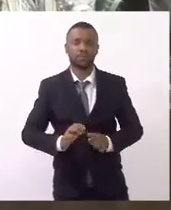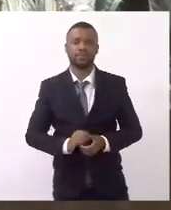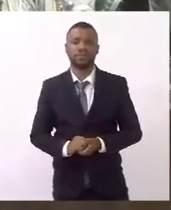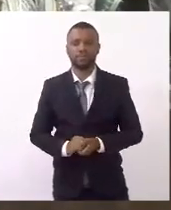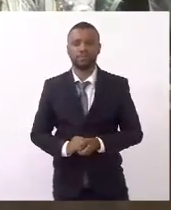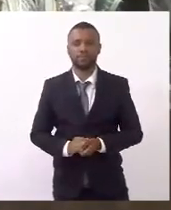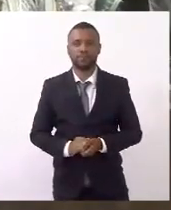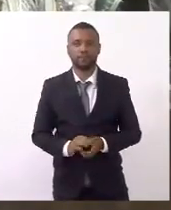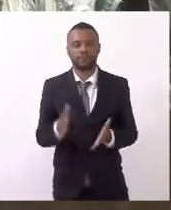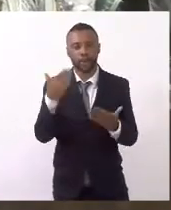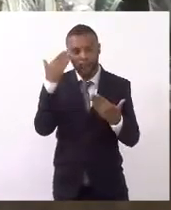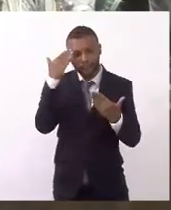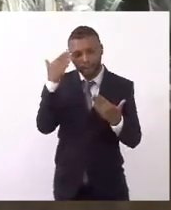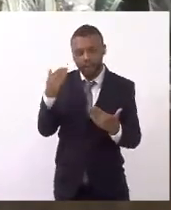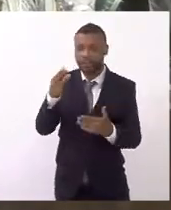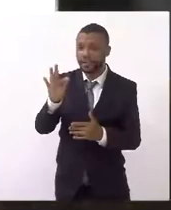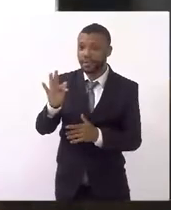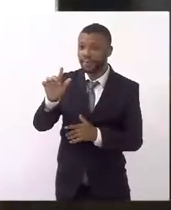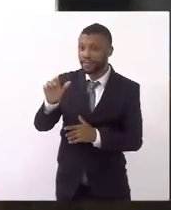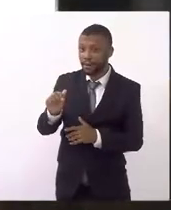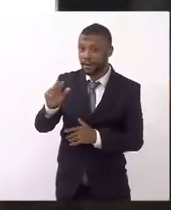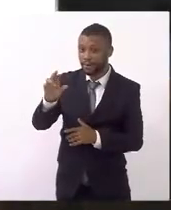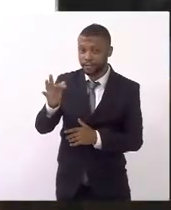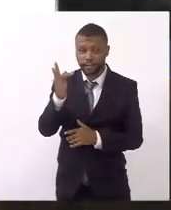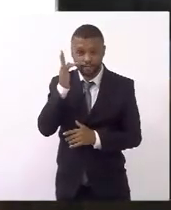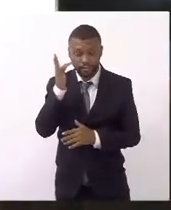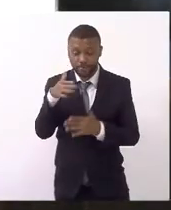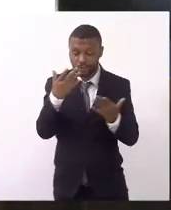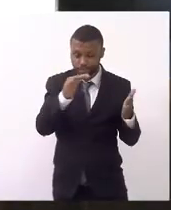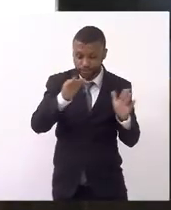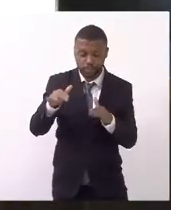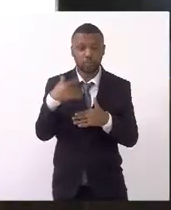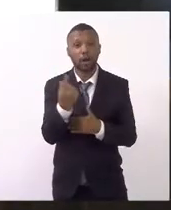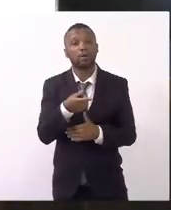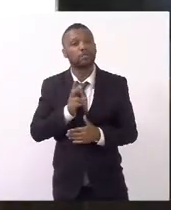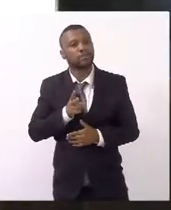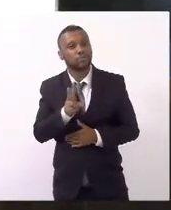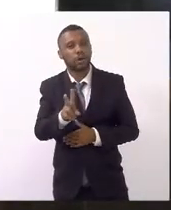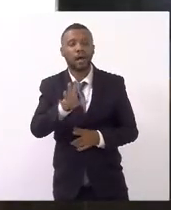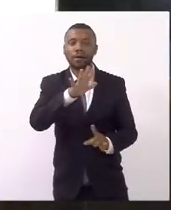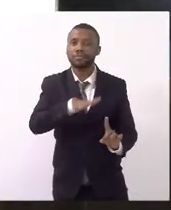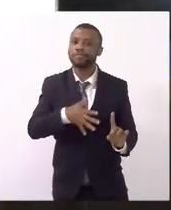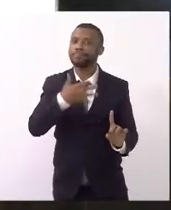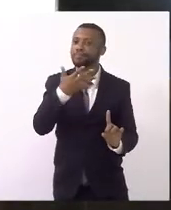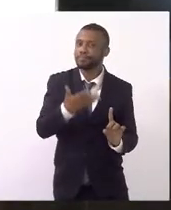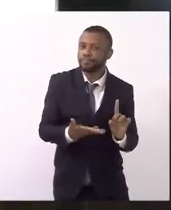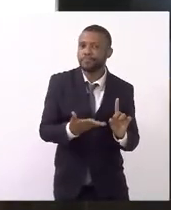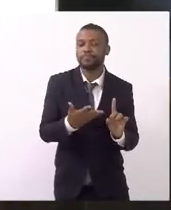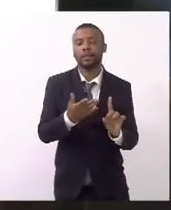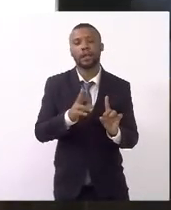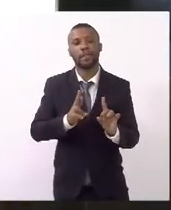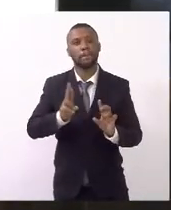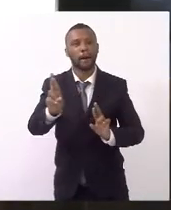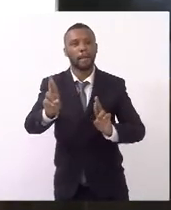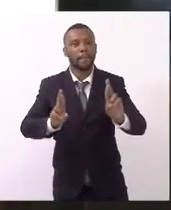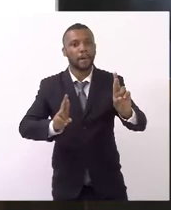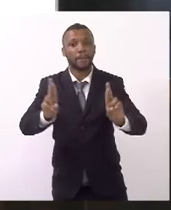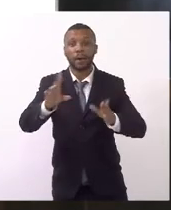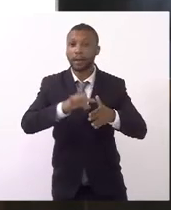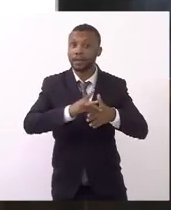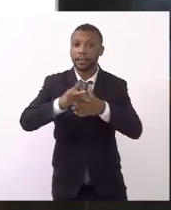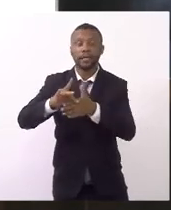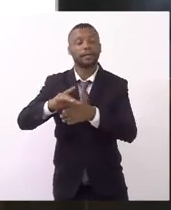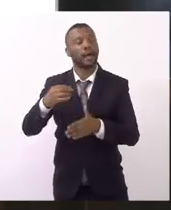bom obrigada Flávio tão continuaremos com as nossas homenagens as figuras e lideranças